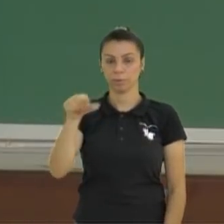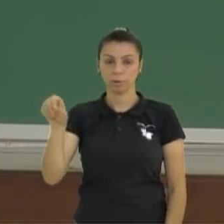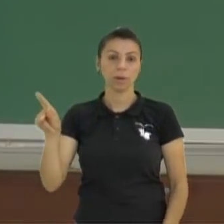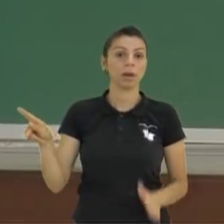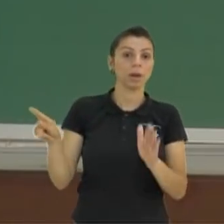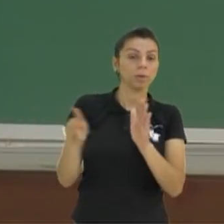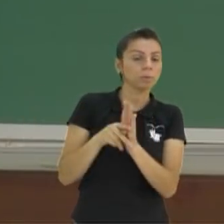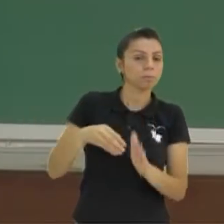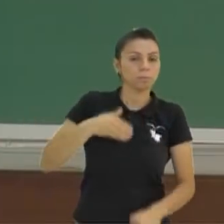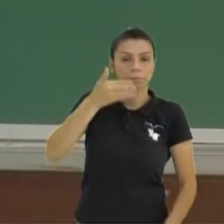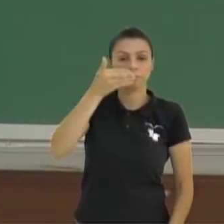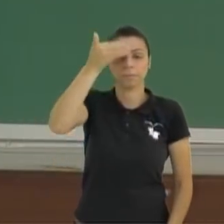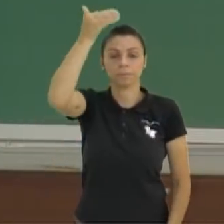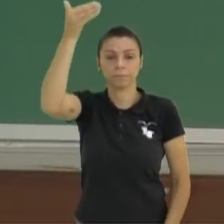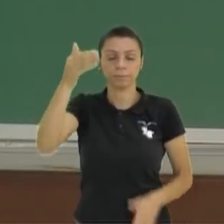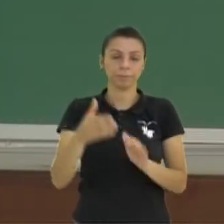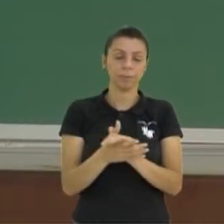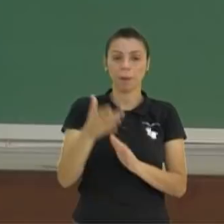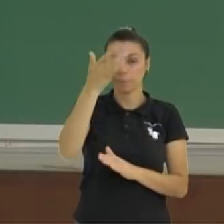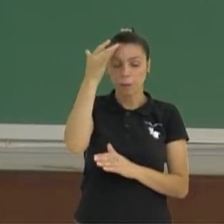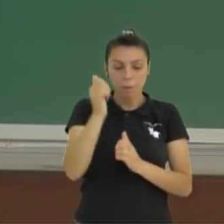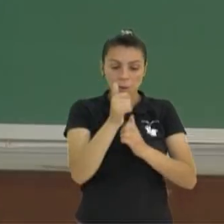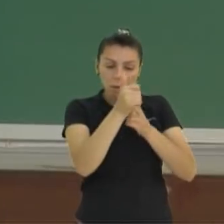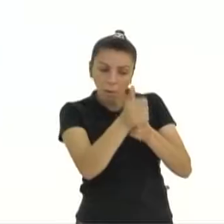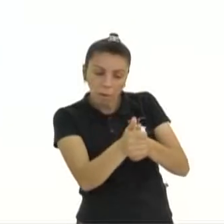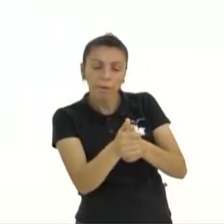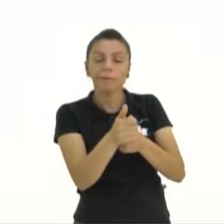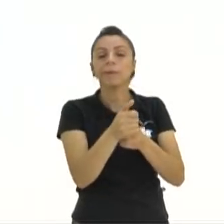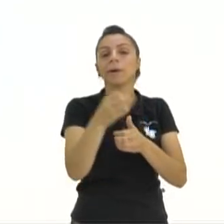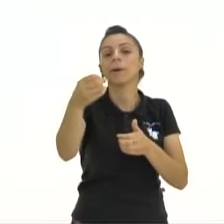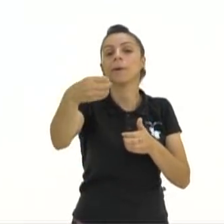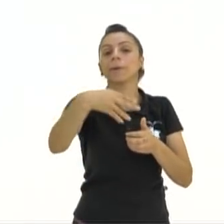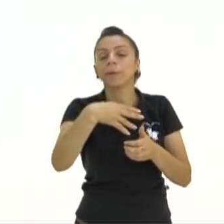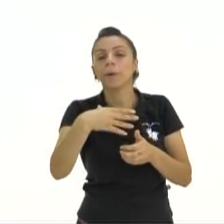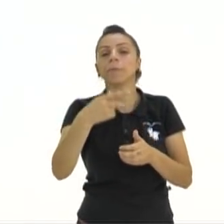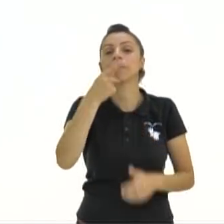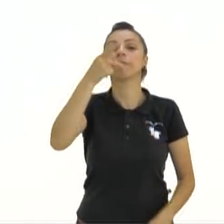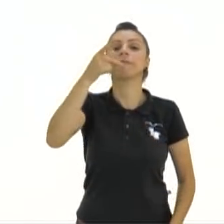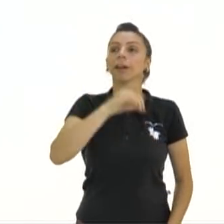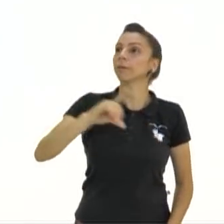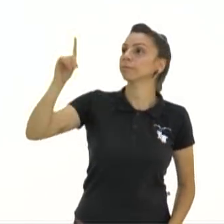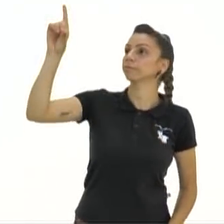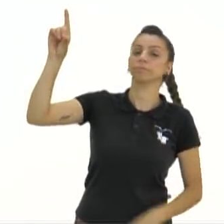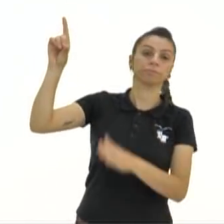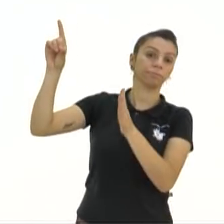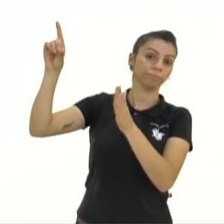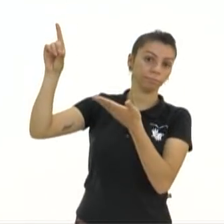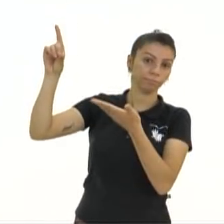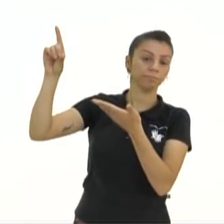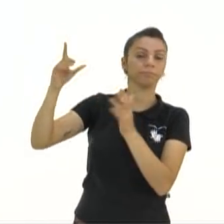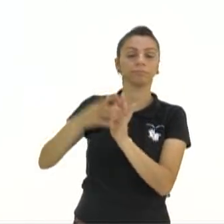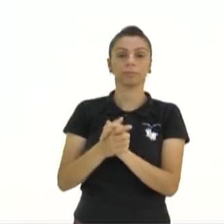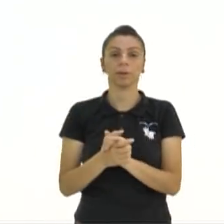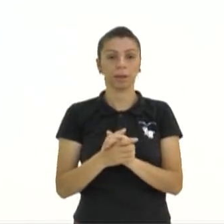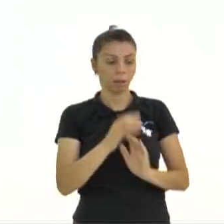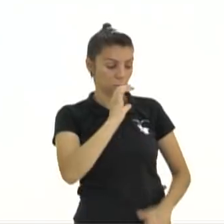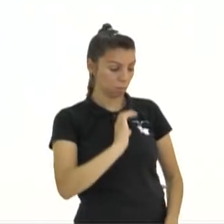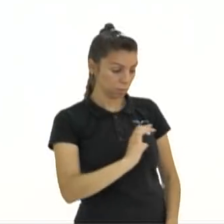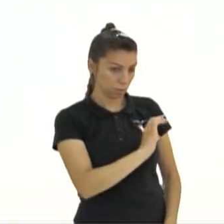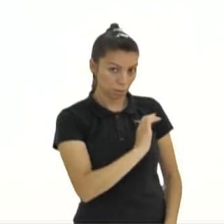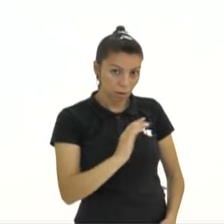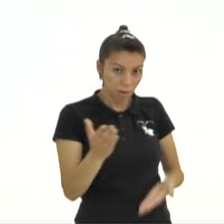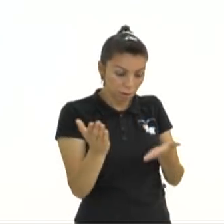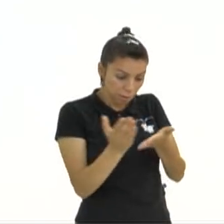os muçulmanos. Os seguidores acreditam ser a revelação da fala de Deus. Assim como para os cristãos a Bíblia